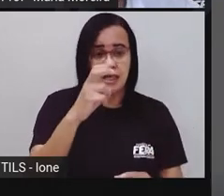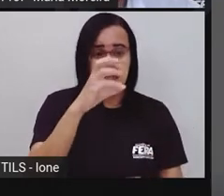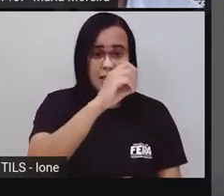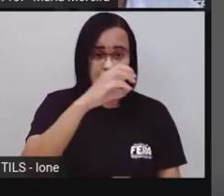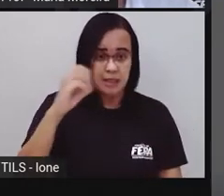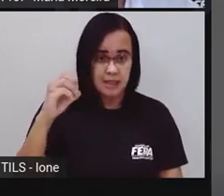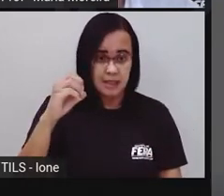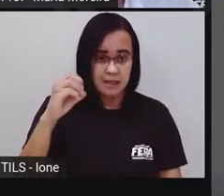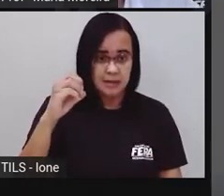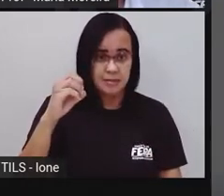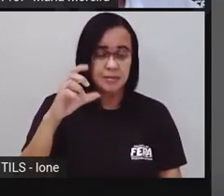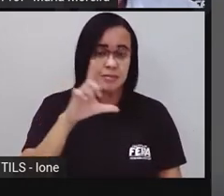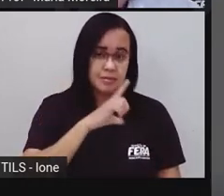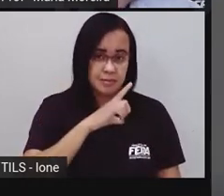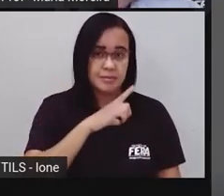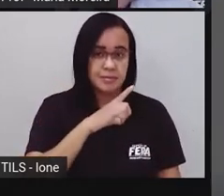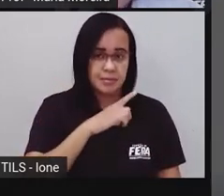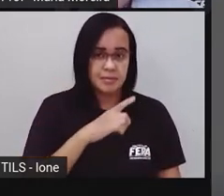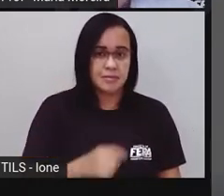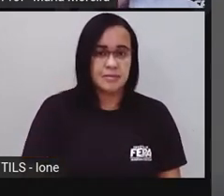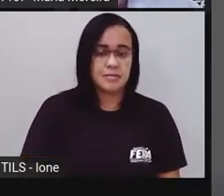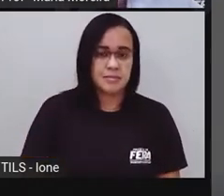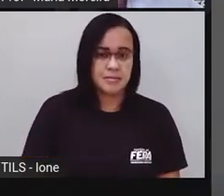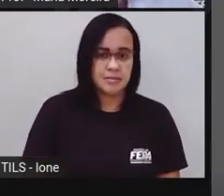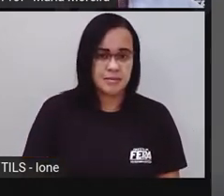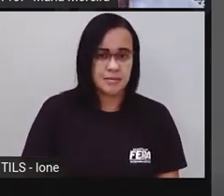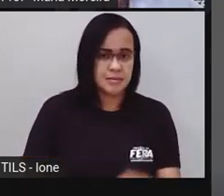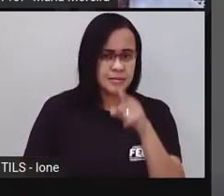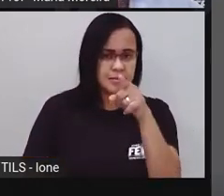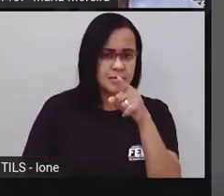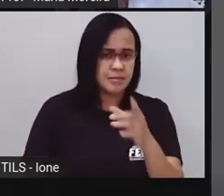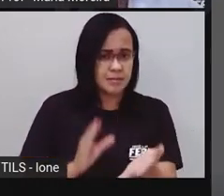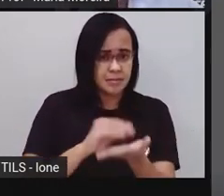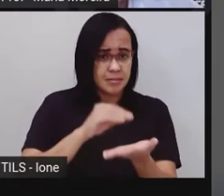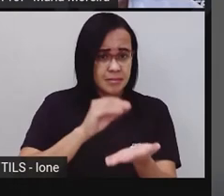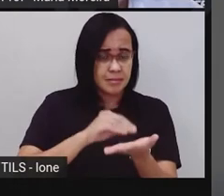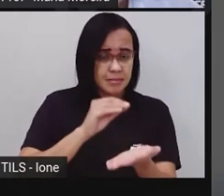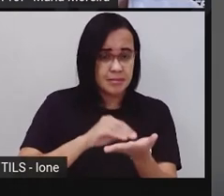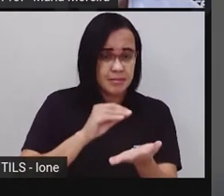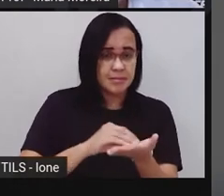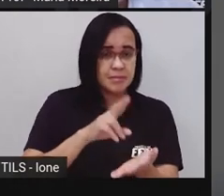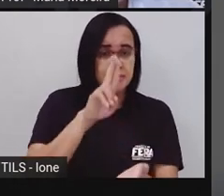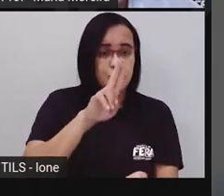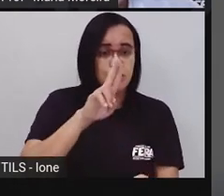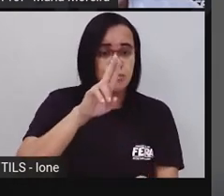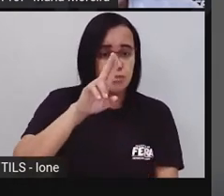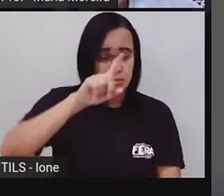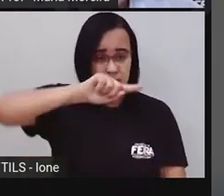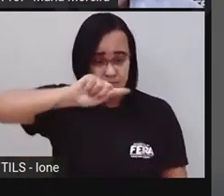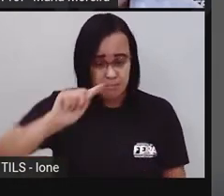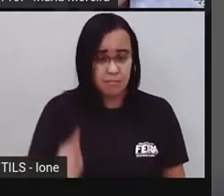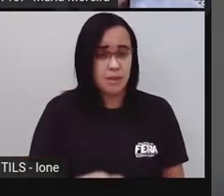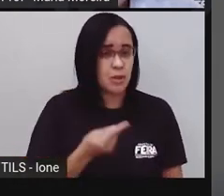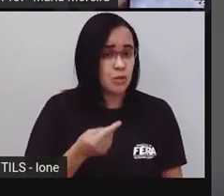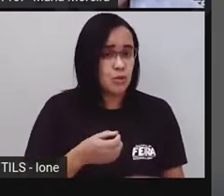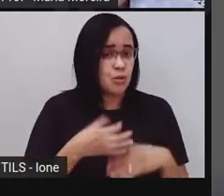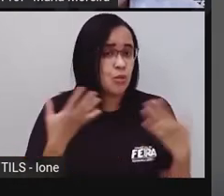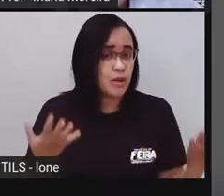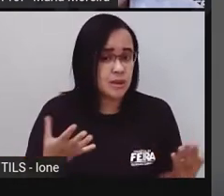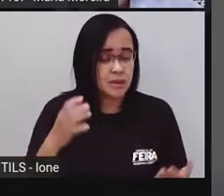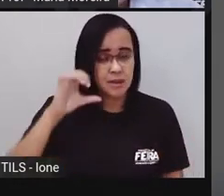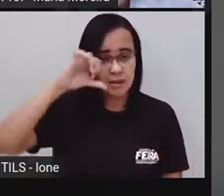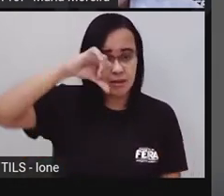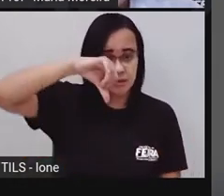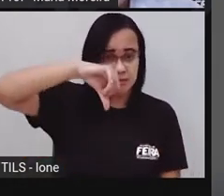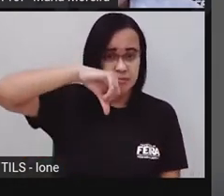unidades é isso vamos lá e aqui com relação a unidade de milhar Eu tenho 19